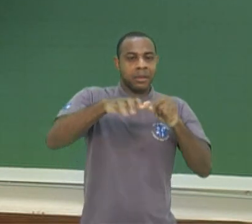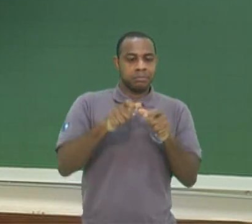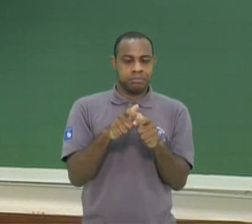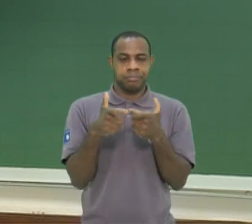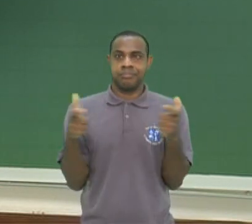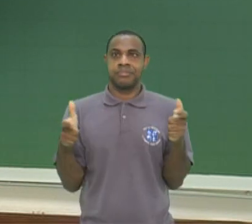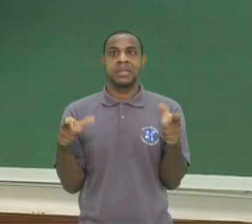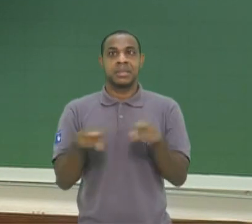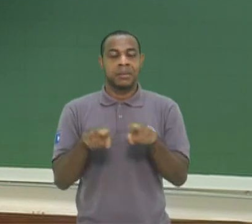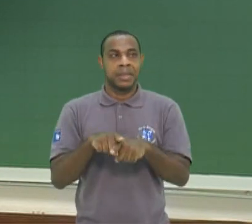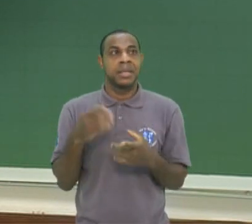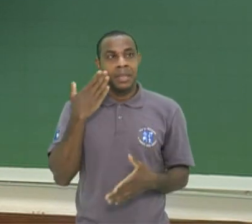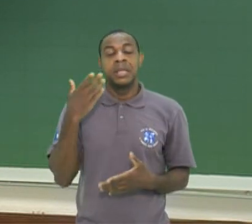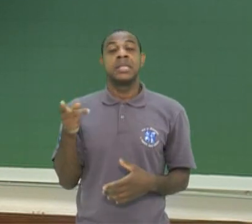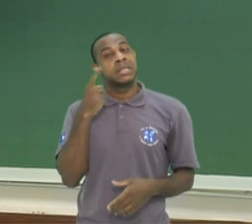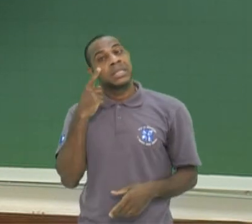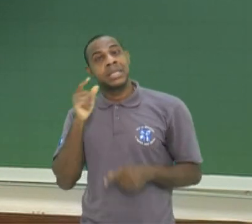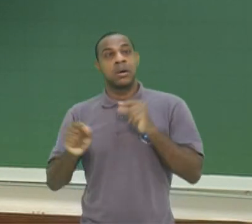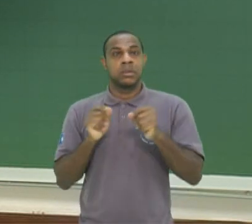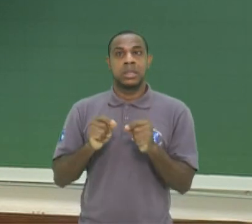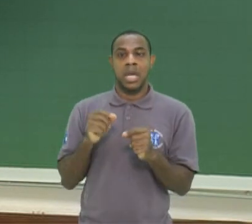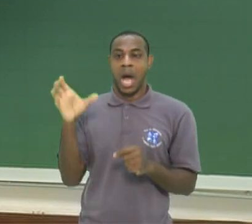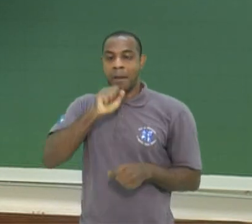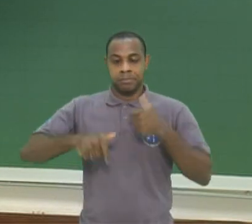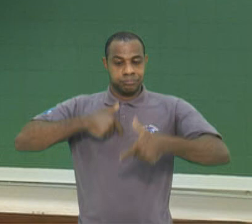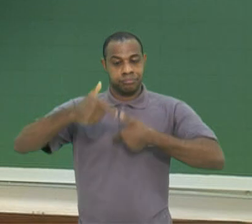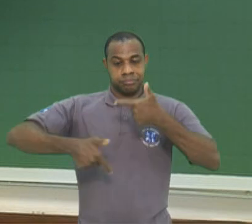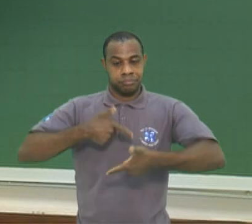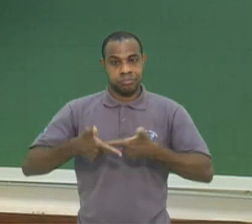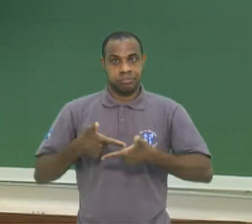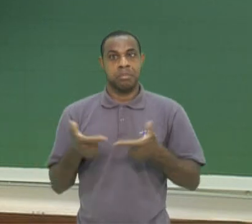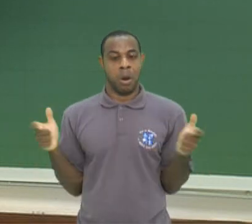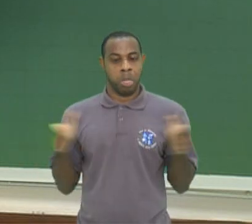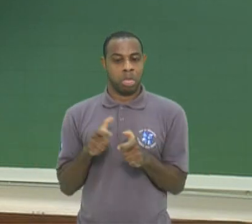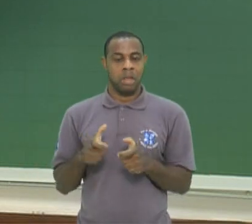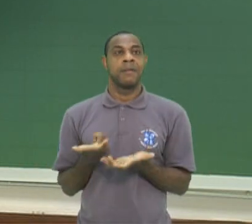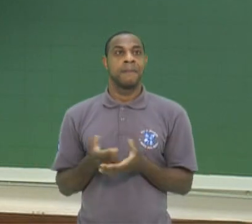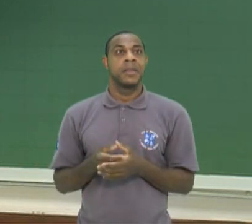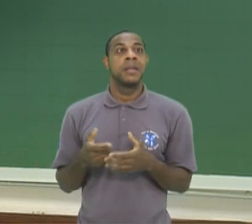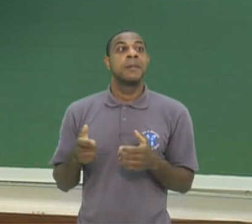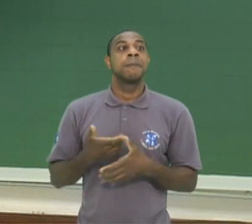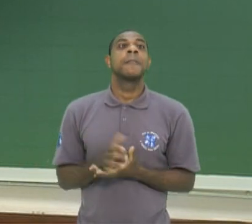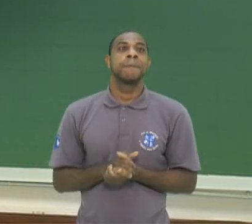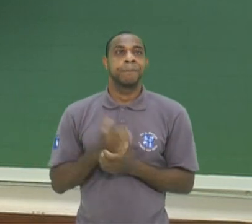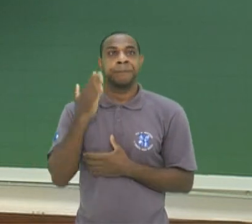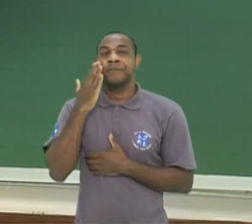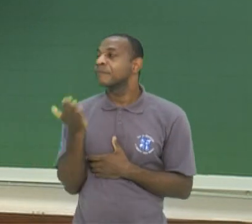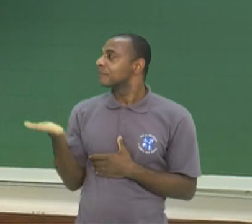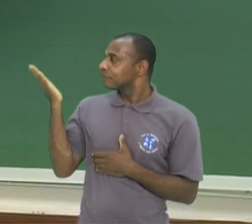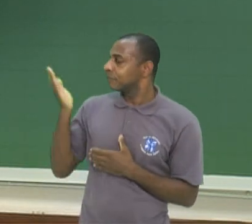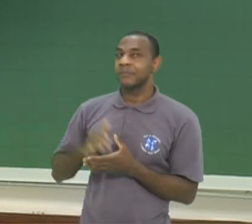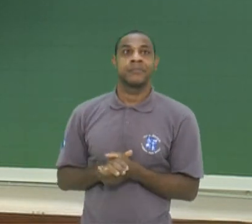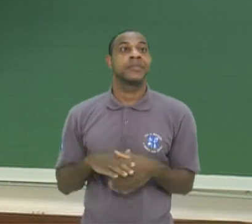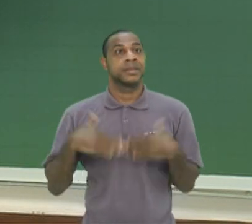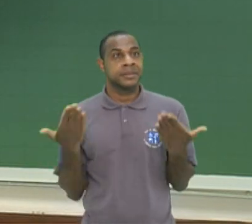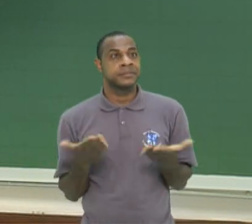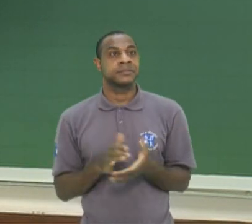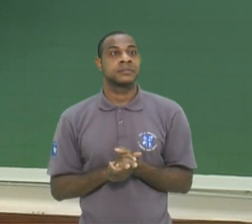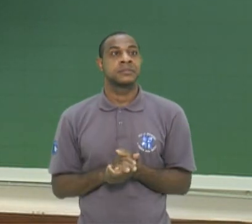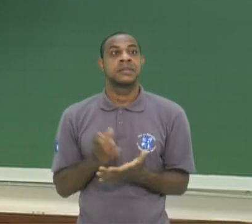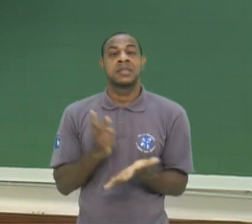abrangência e assim tentar agir. Então, em primeiro lugar, sabemos que alcançou o mundo como um todo. Ainda,